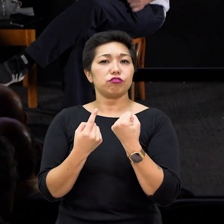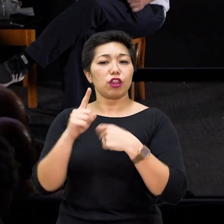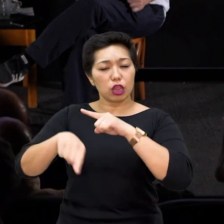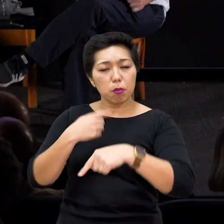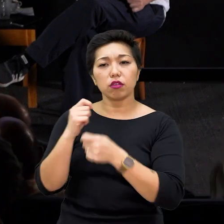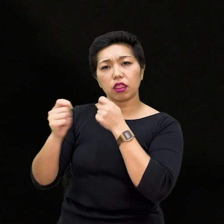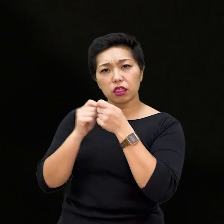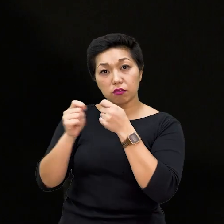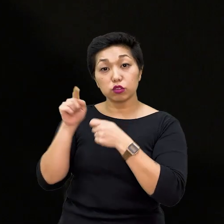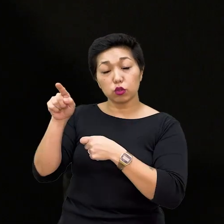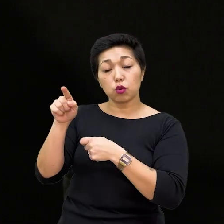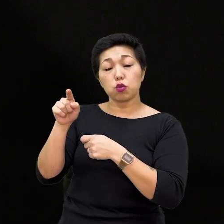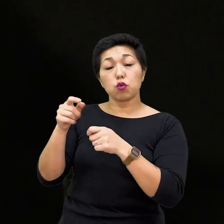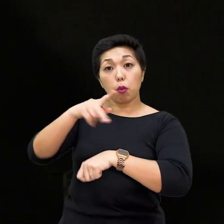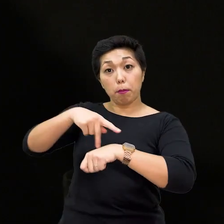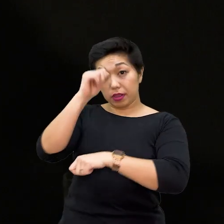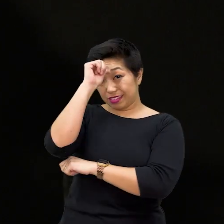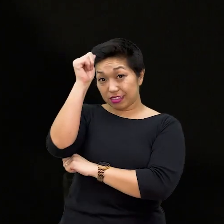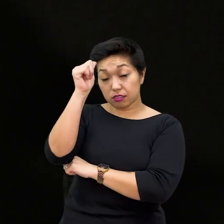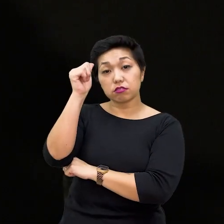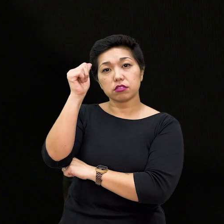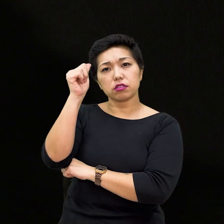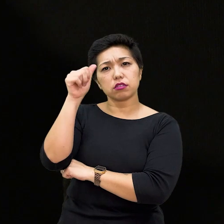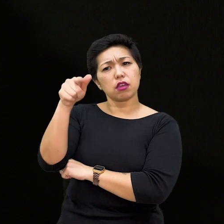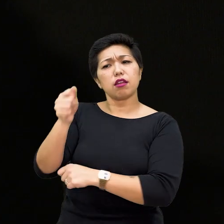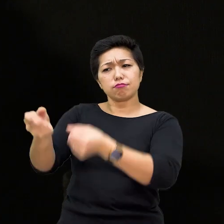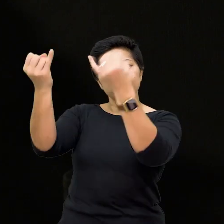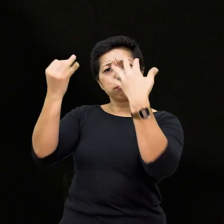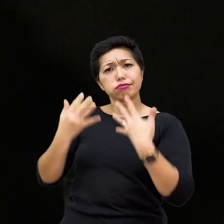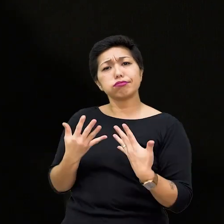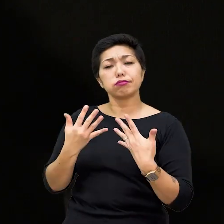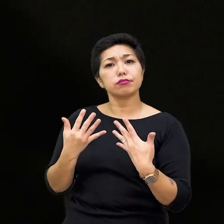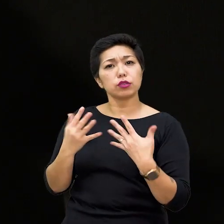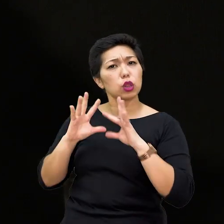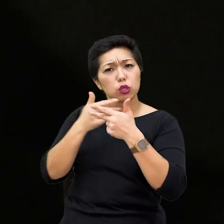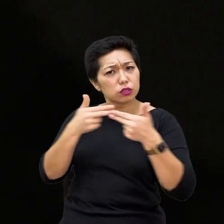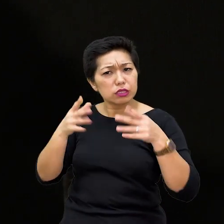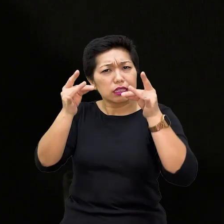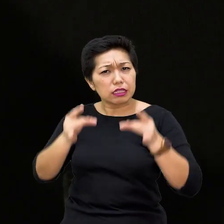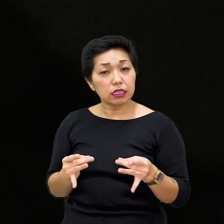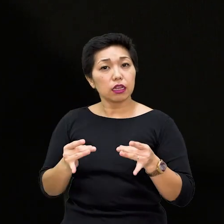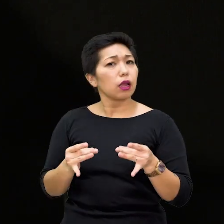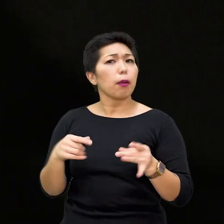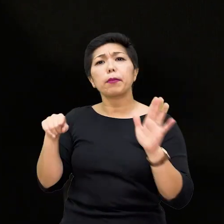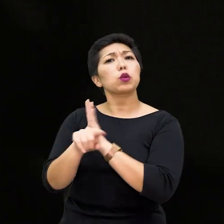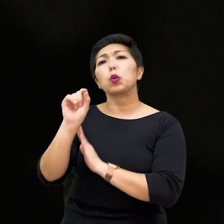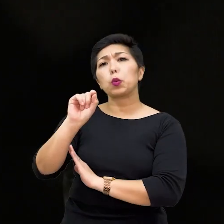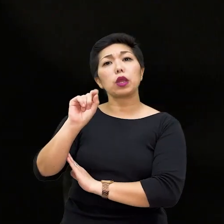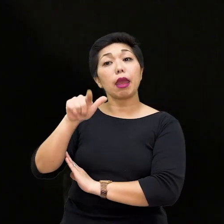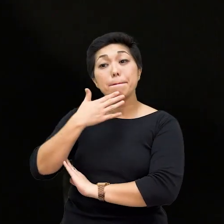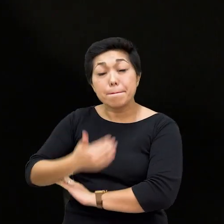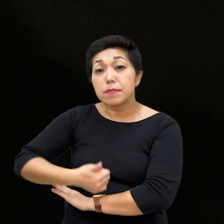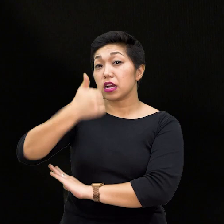entrevista depois com ela na Índia, e aí falou de tudo, Carolina, perguntou: o que foi? Qual é a